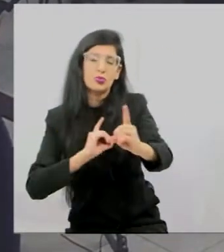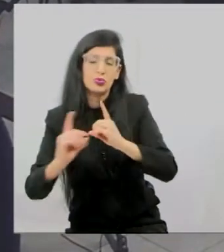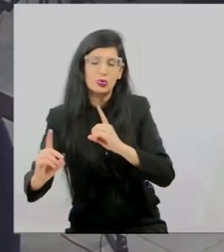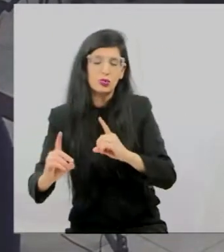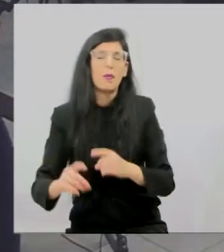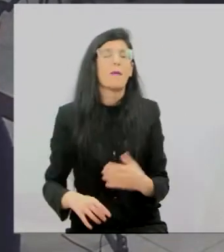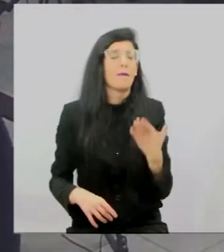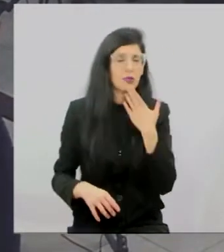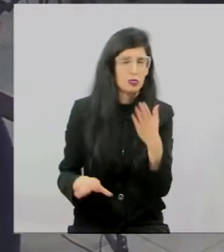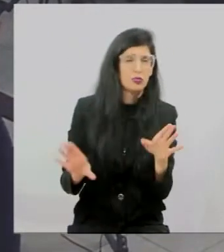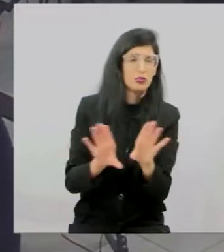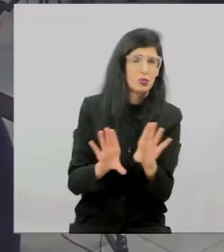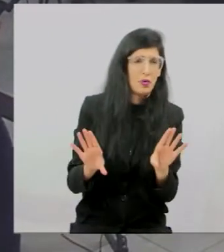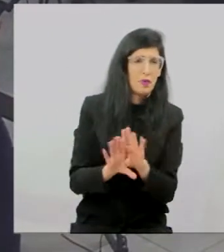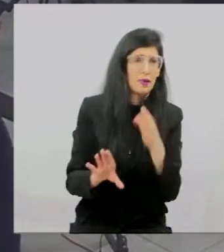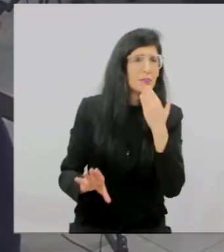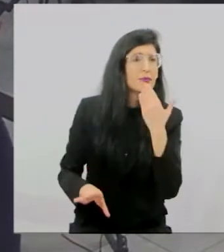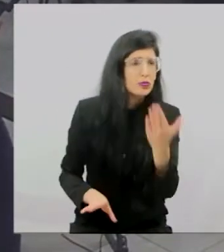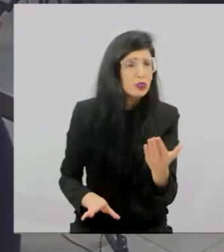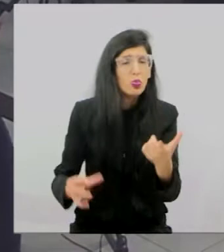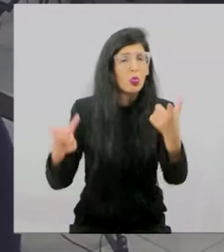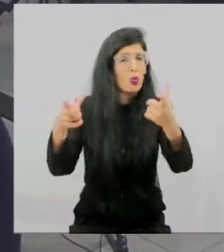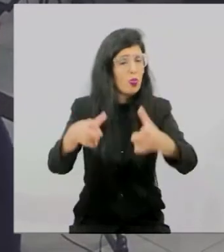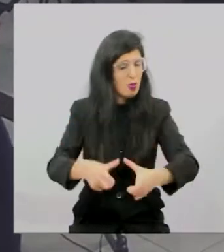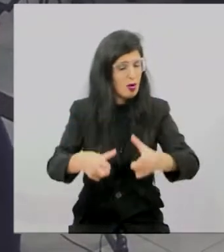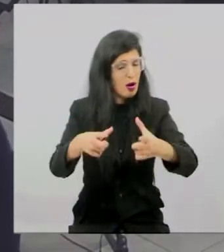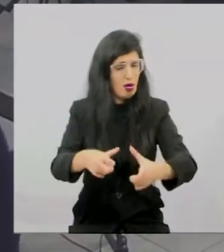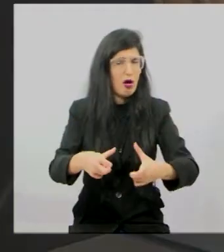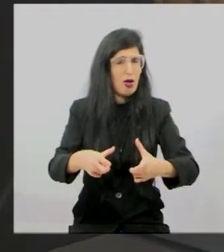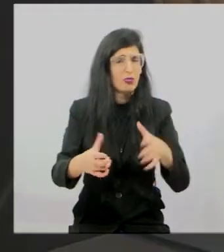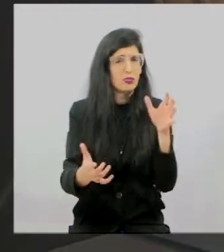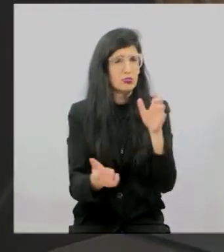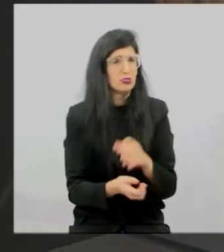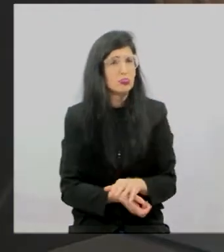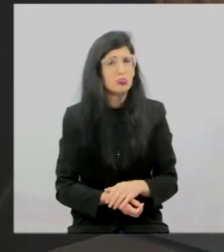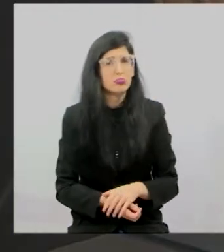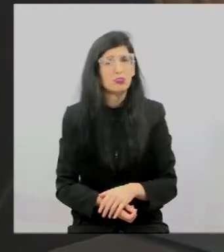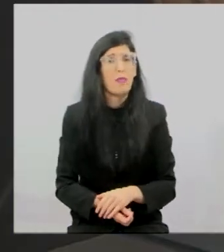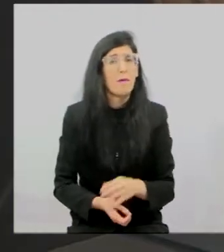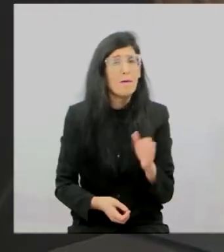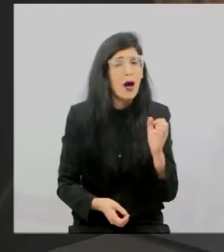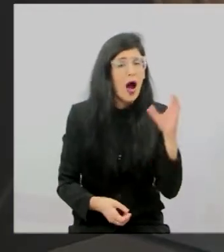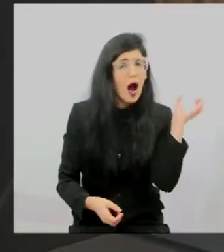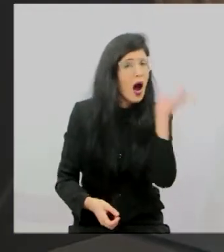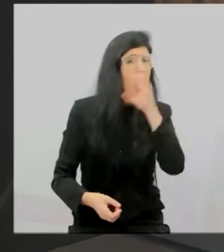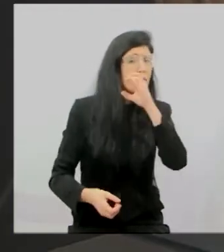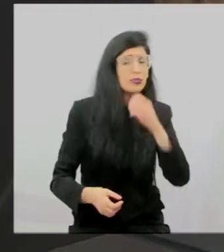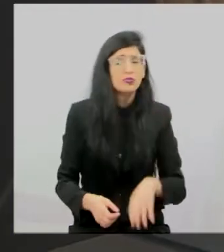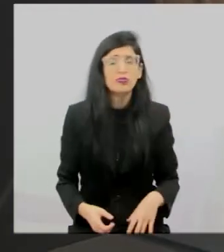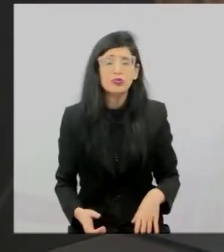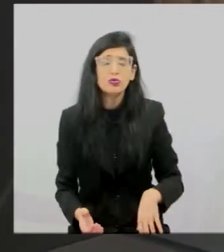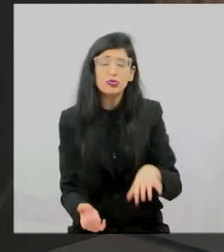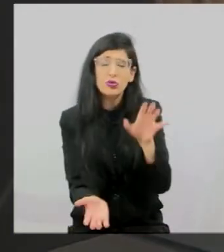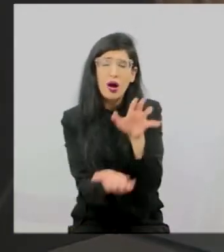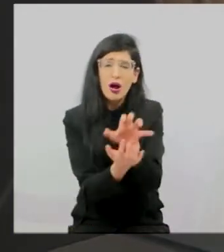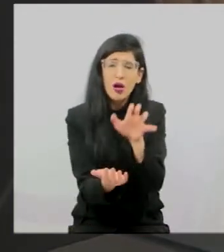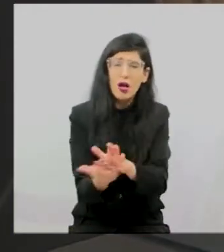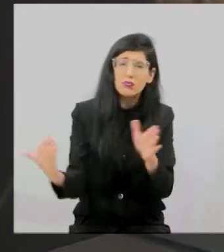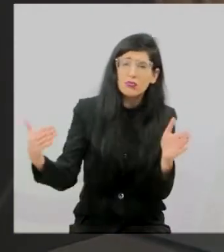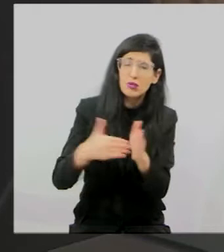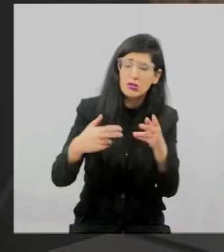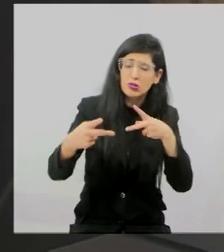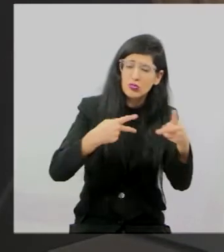solicitando também a implantação dessas marginais, desde Jacareí até São José dos Campos, talvez até Taubaté. Isso